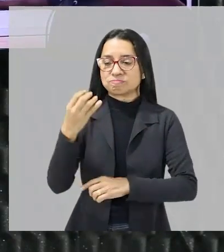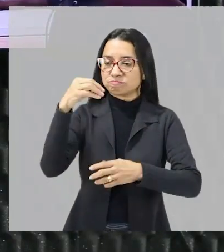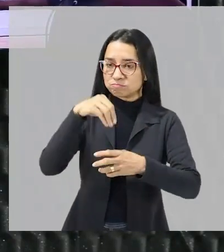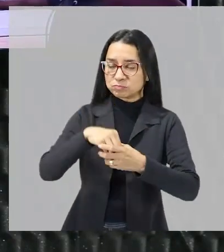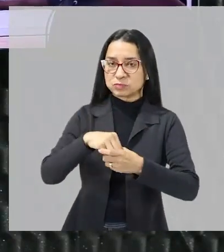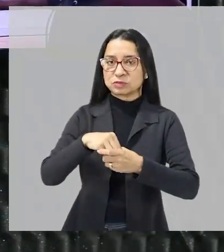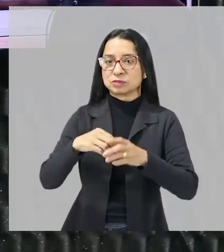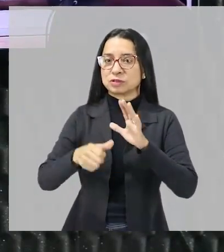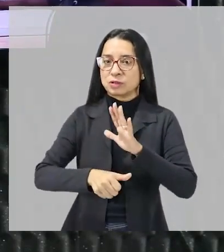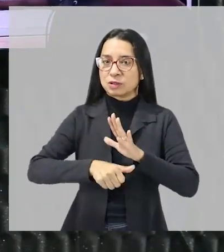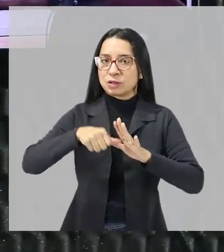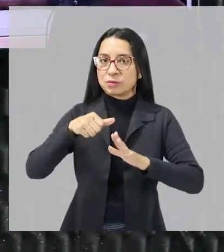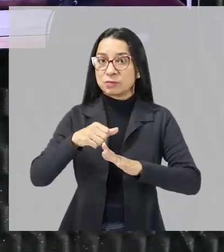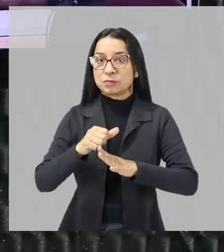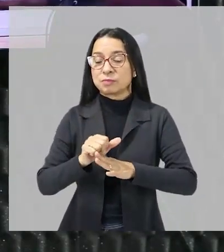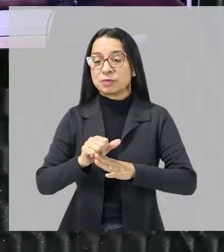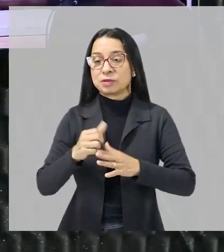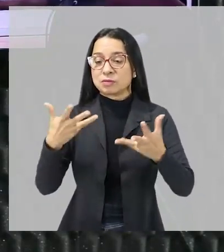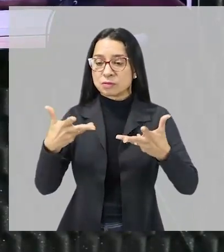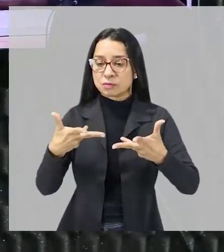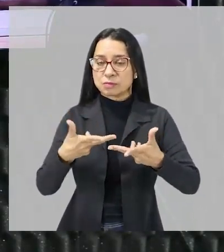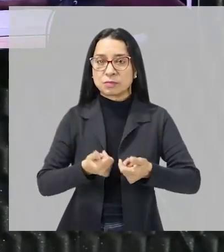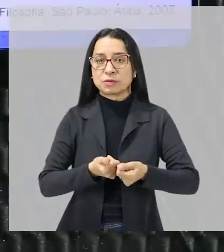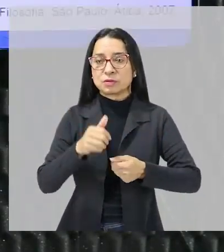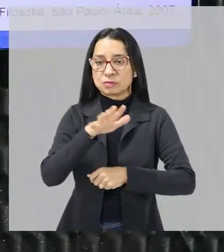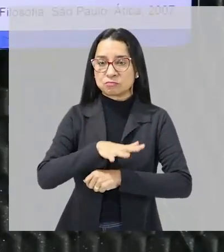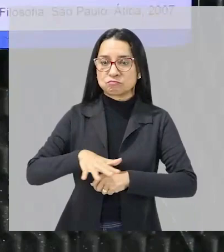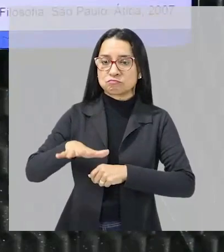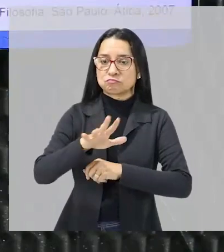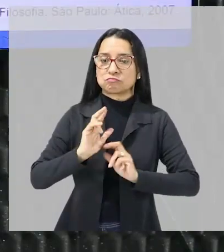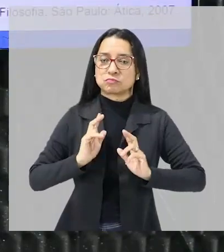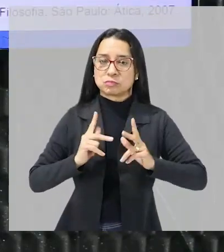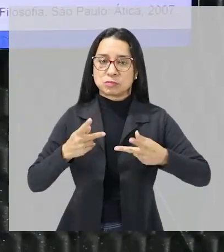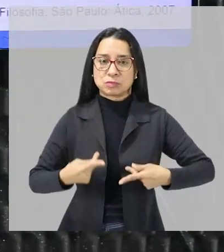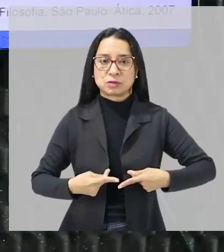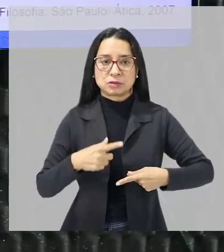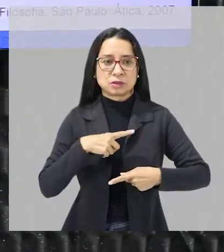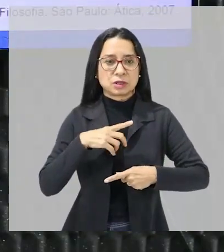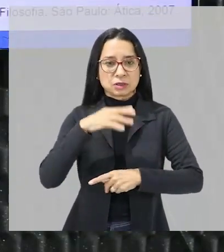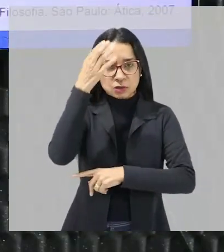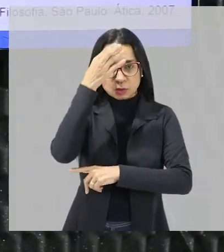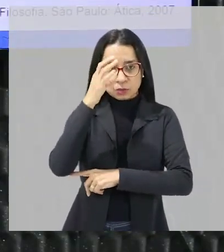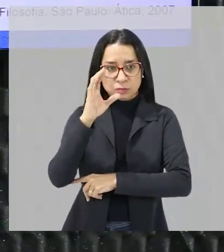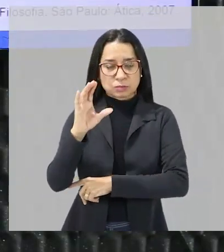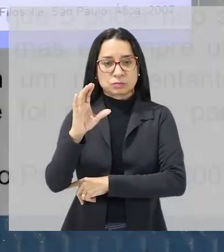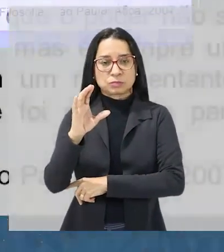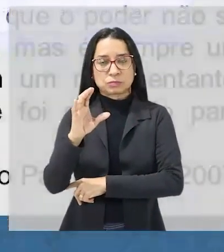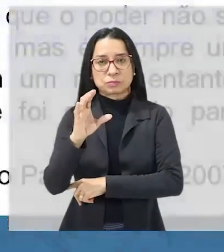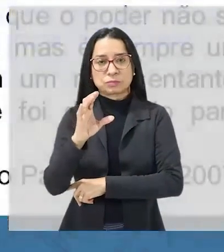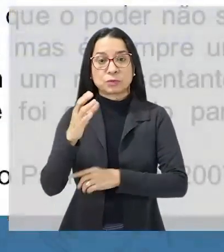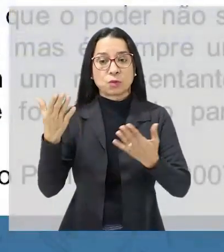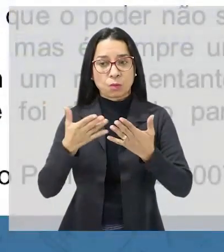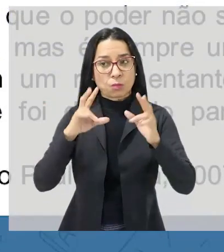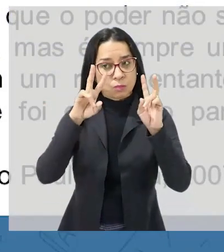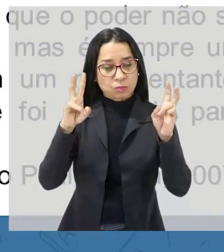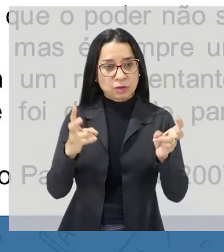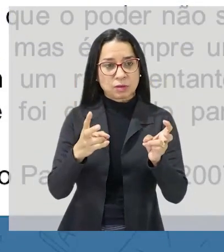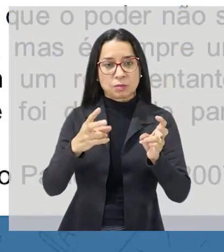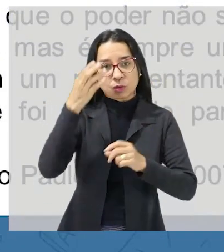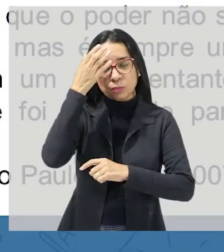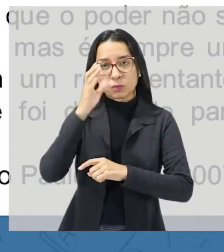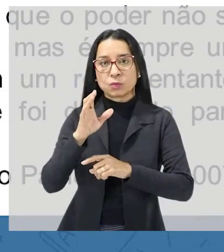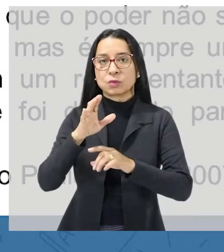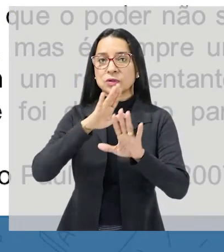primeira competência da área de humanas, que trata sobre cultura, e a gente vai falar hoje sobre cultura e ideologia. Trouxe aqui para vocês